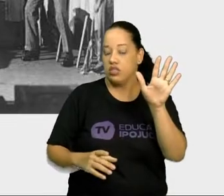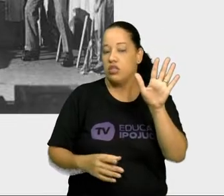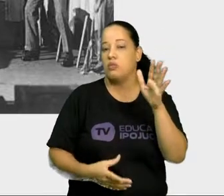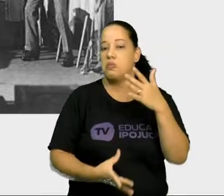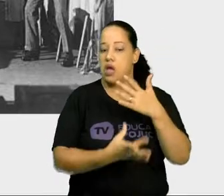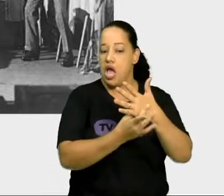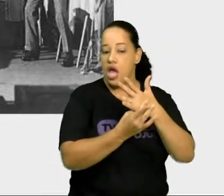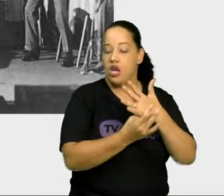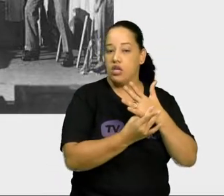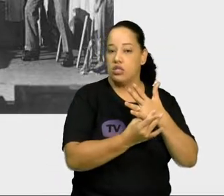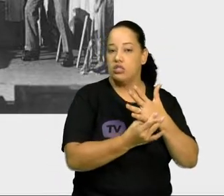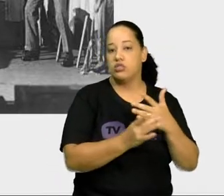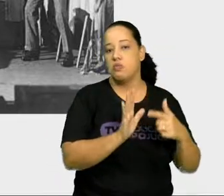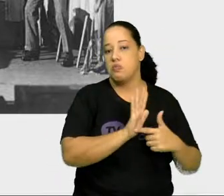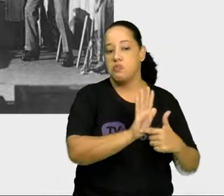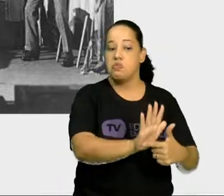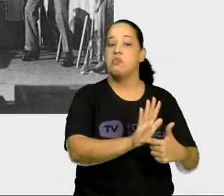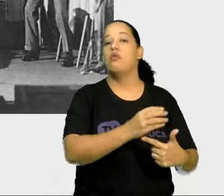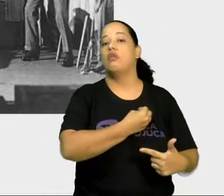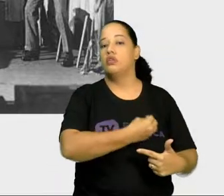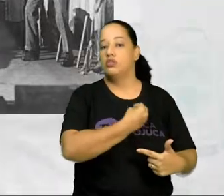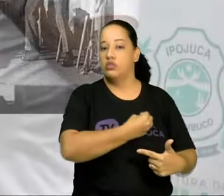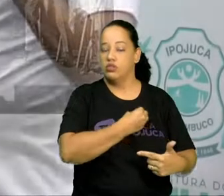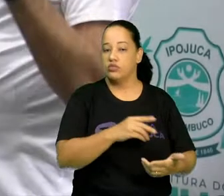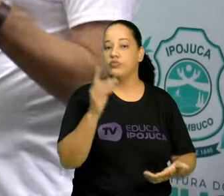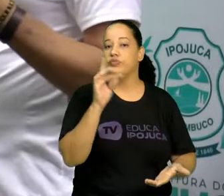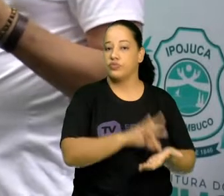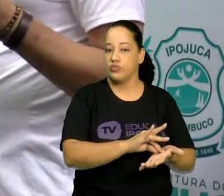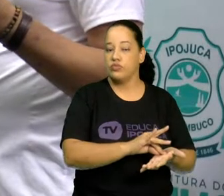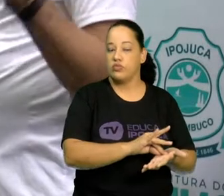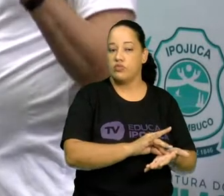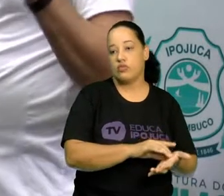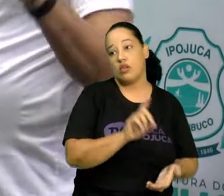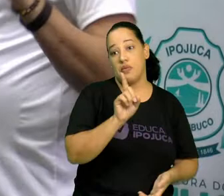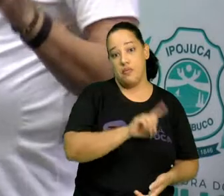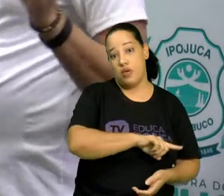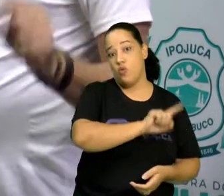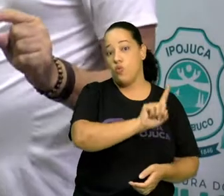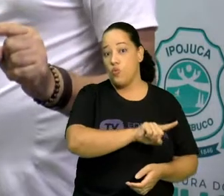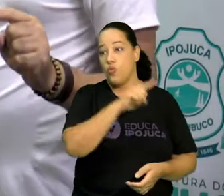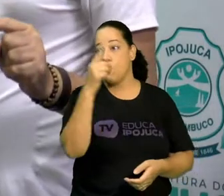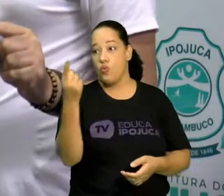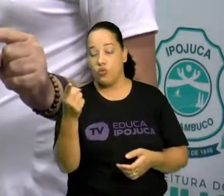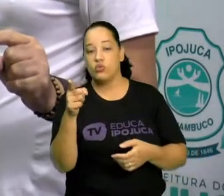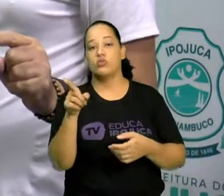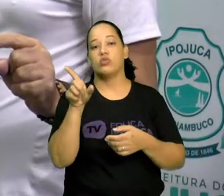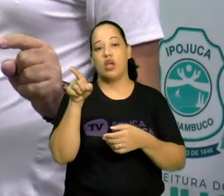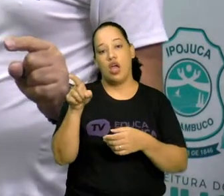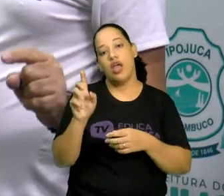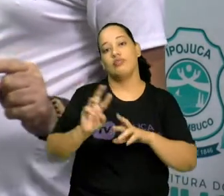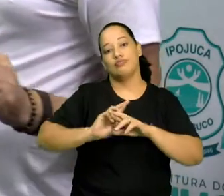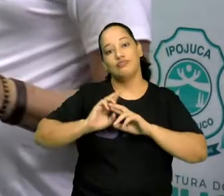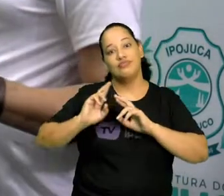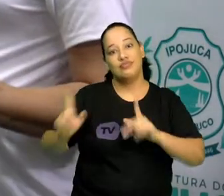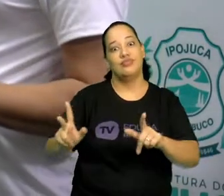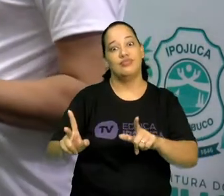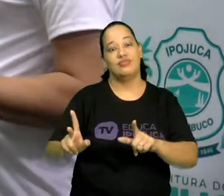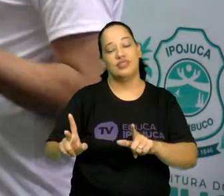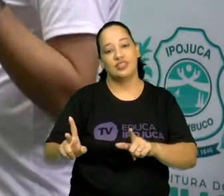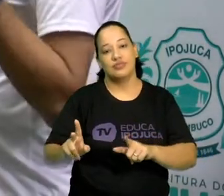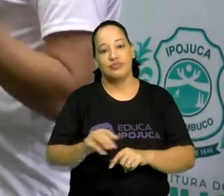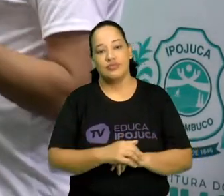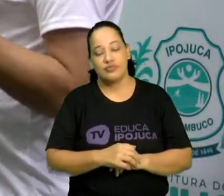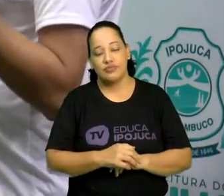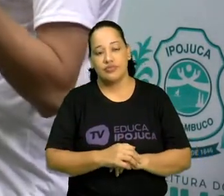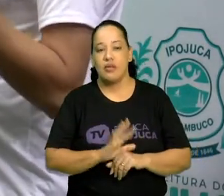realidade a dobrei Este ano não ela não tá preocupada com isso ela rompe com isso a ideia exatamente eu montei com isso É